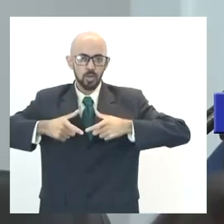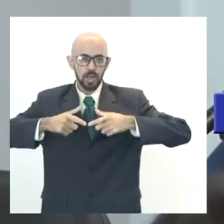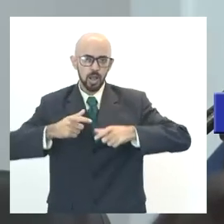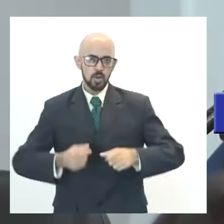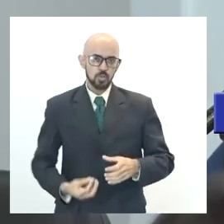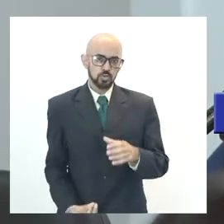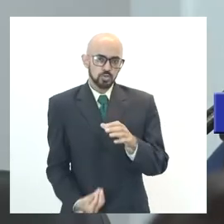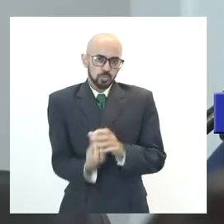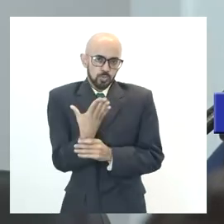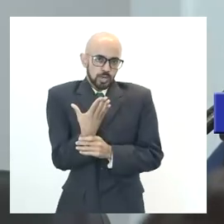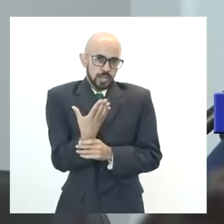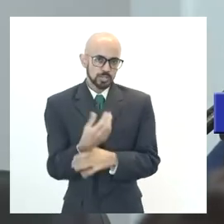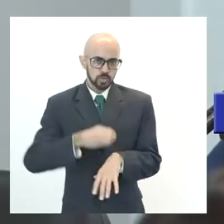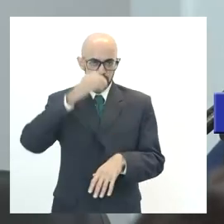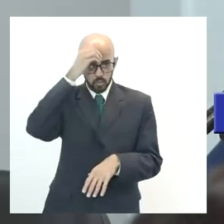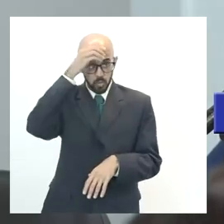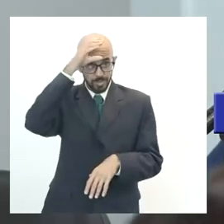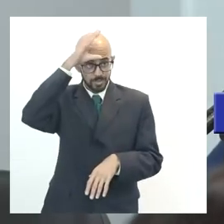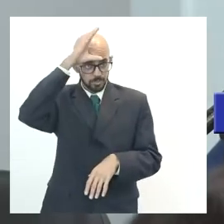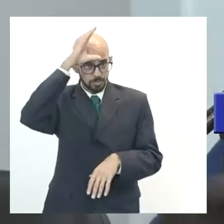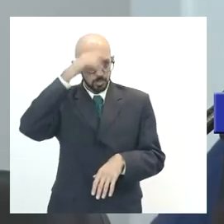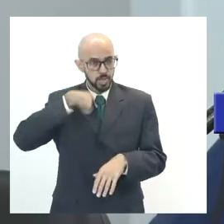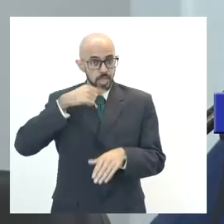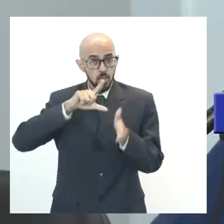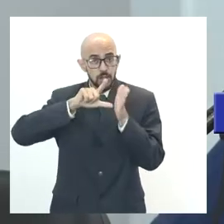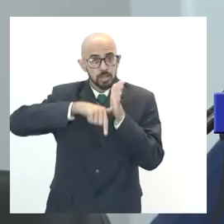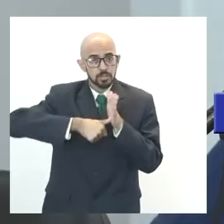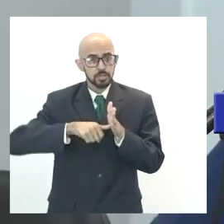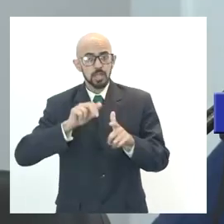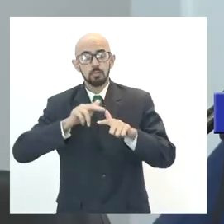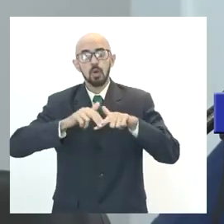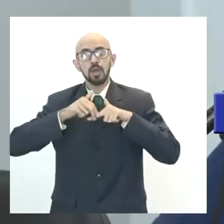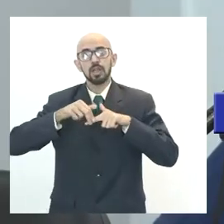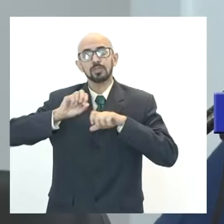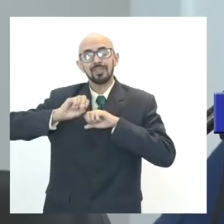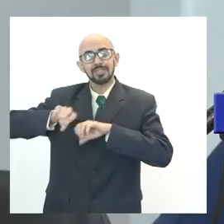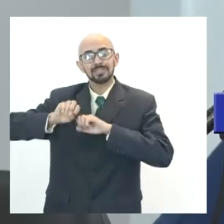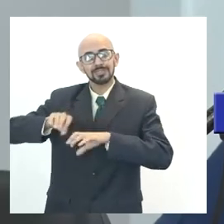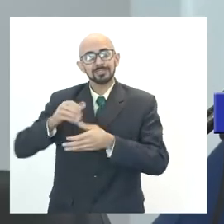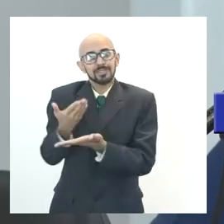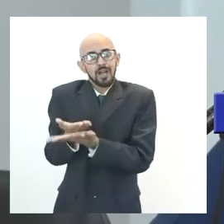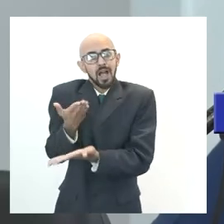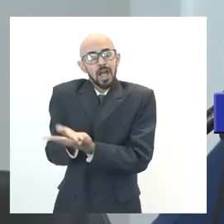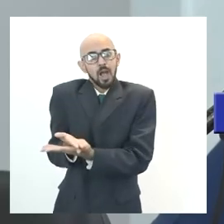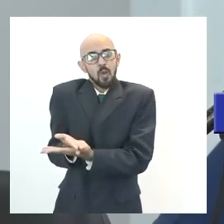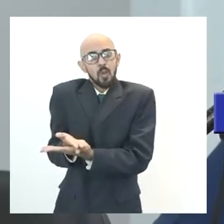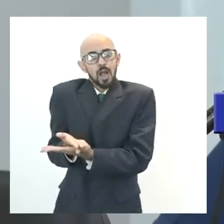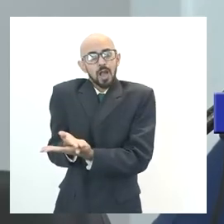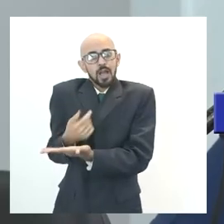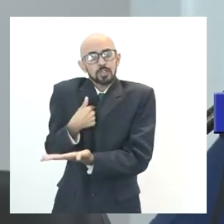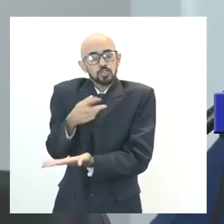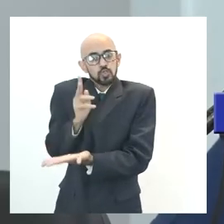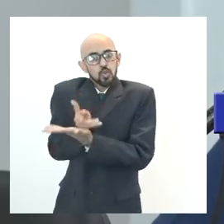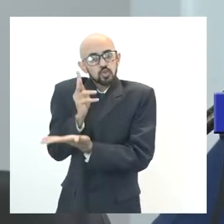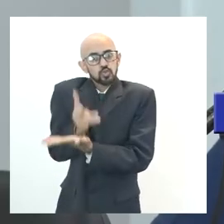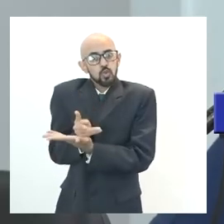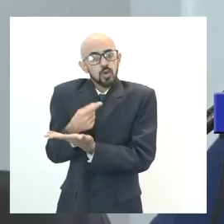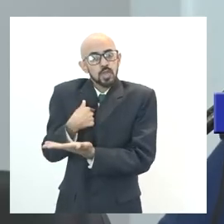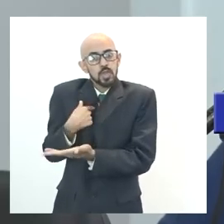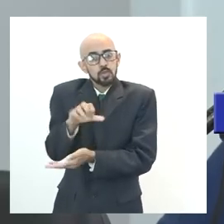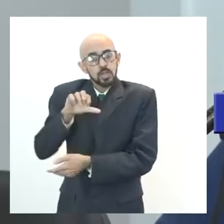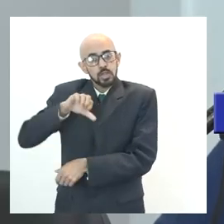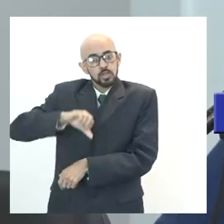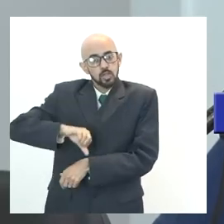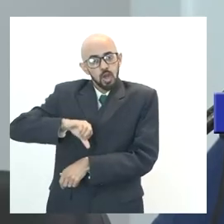eu cheguei atrasada porque eu tava dando aula então nós mantivemos as aulas né Hoje eu dei aula 9 horas da